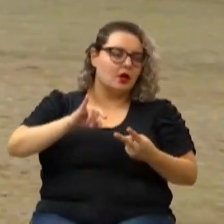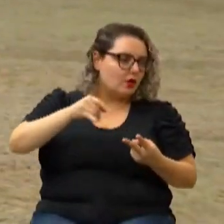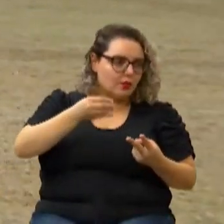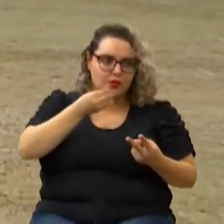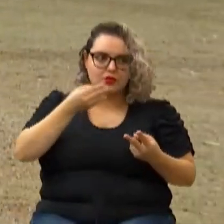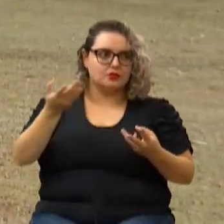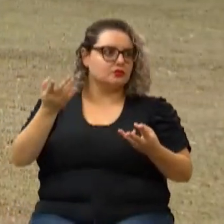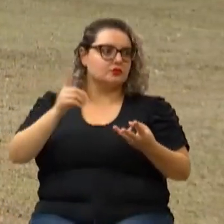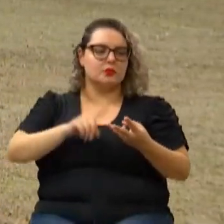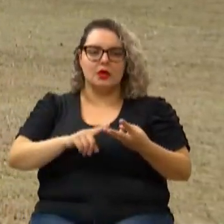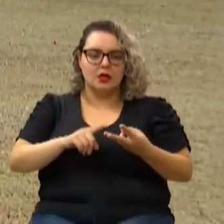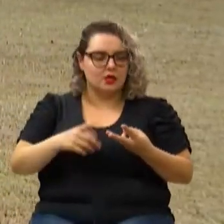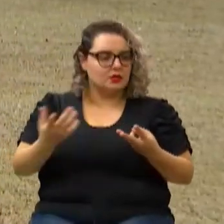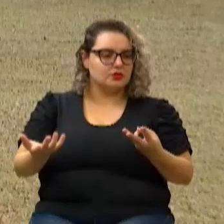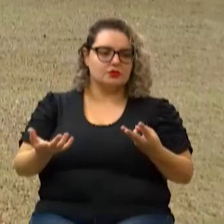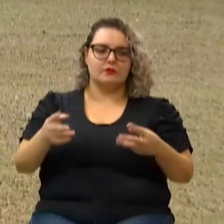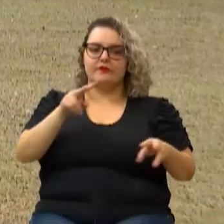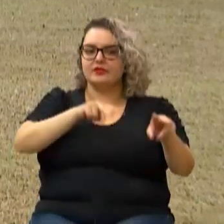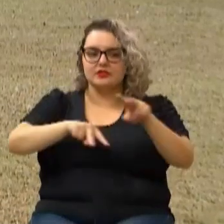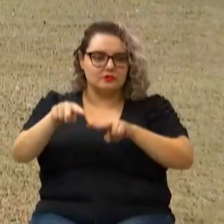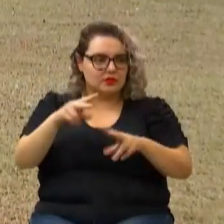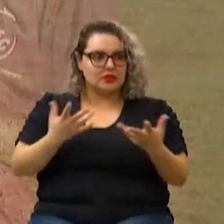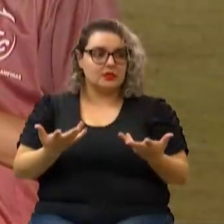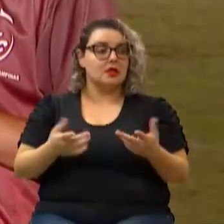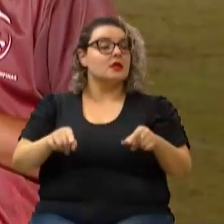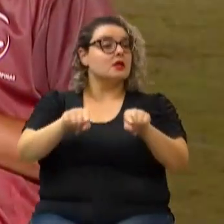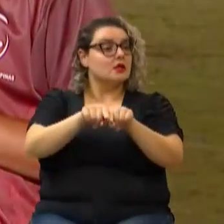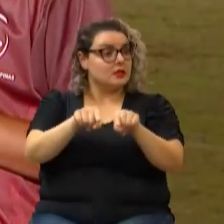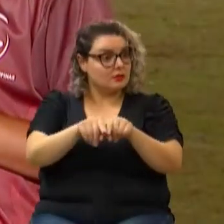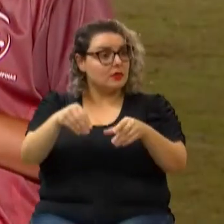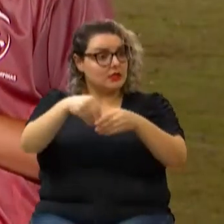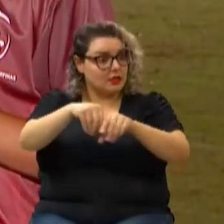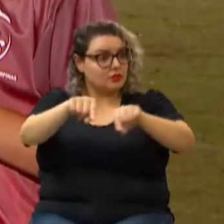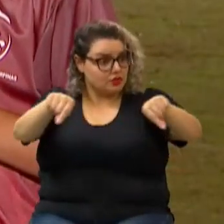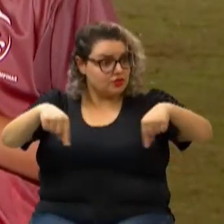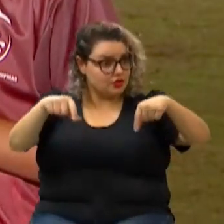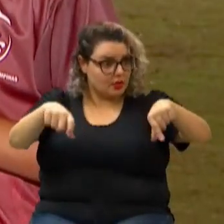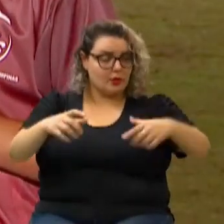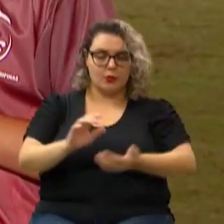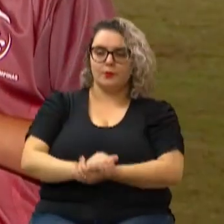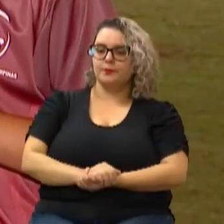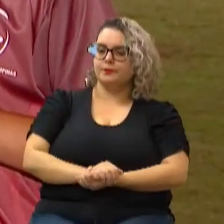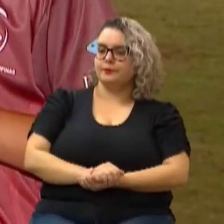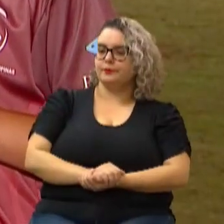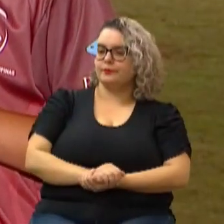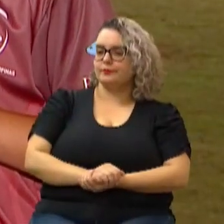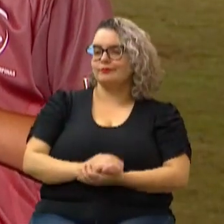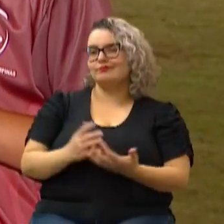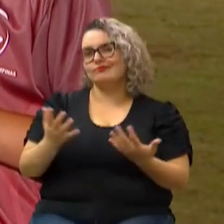respeito a oportunidades, visibilidade e também dentro de campo.